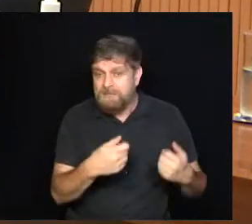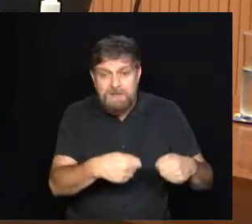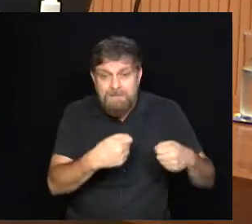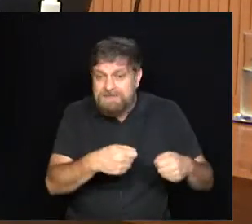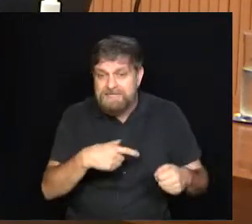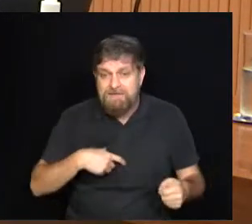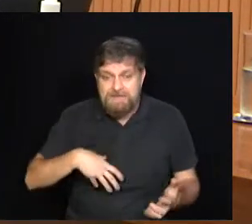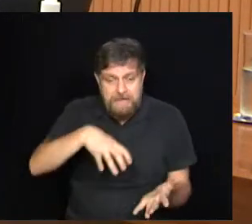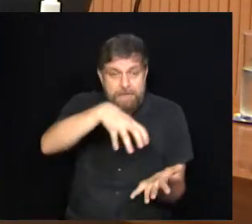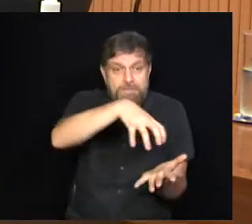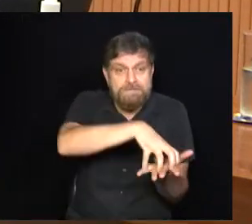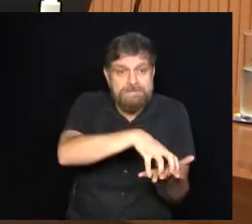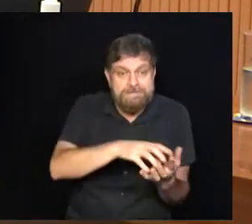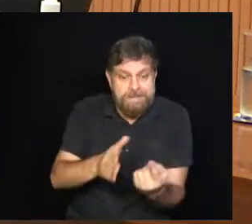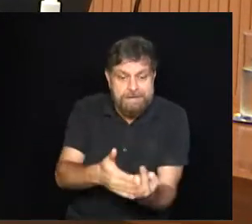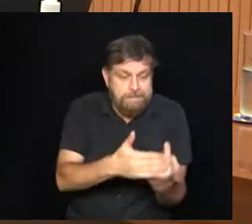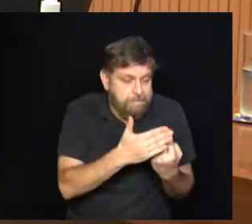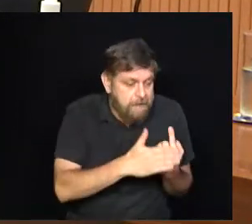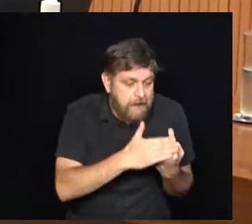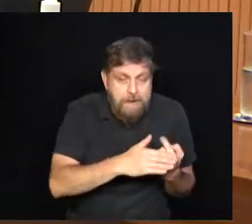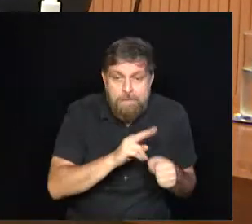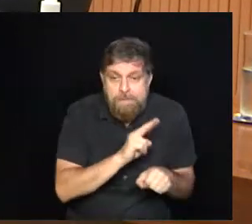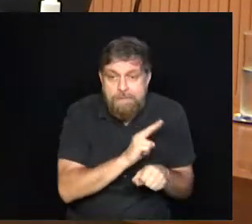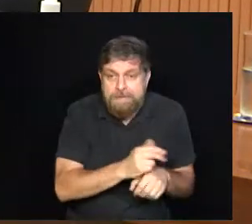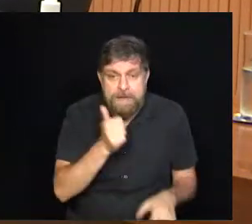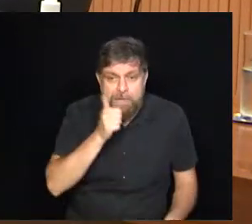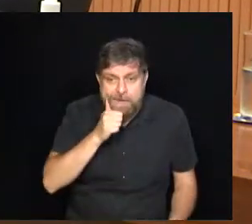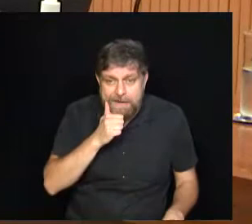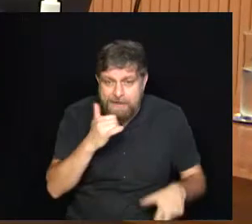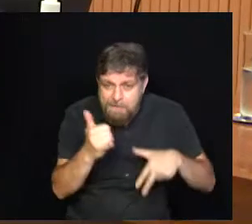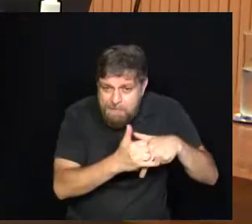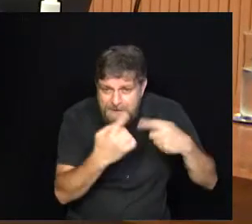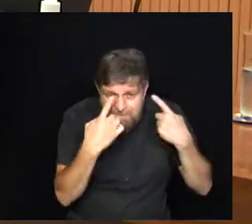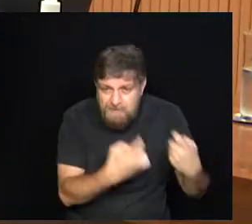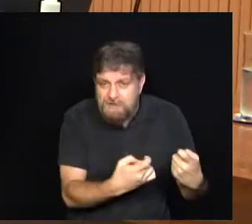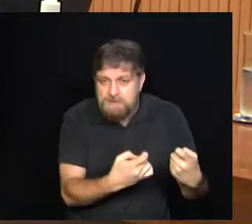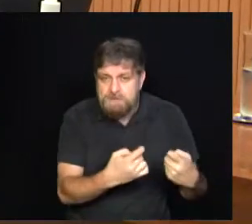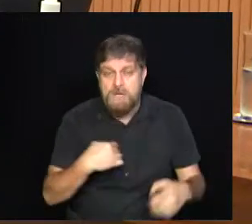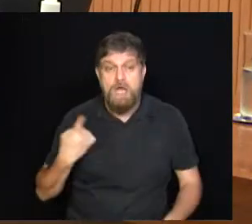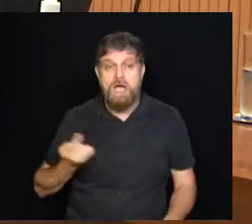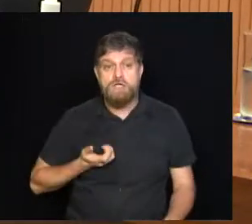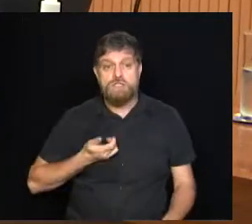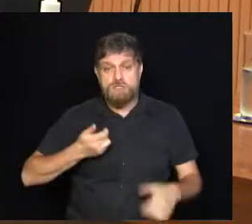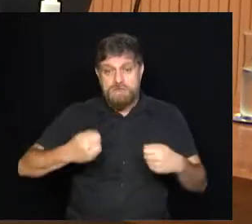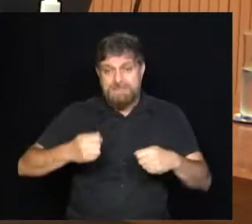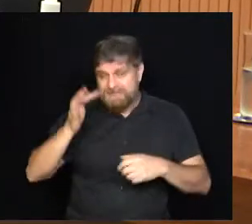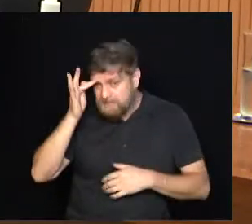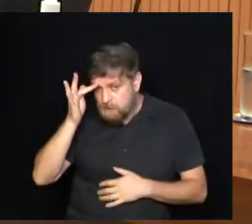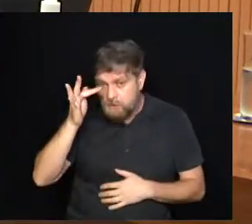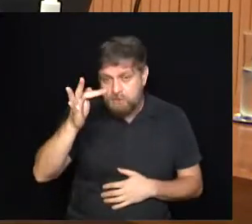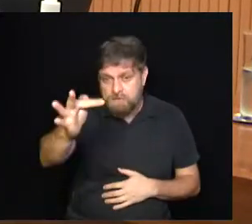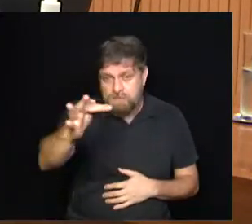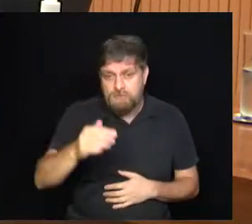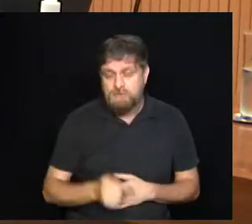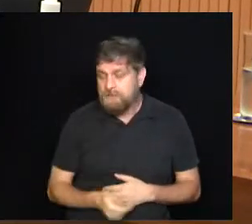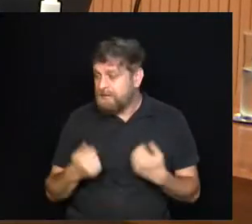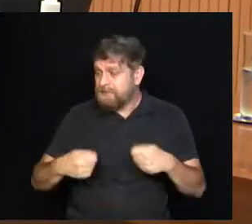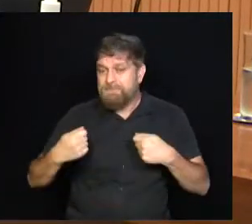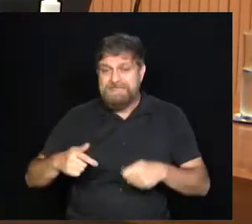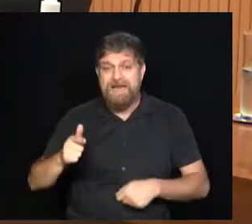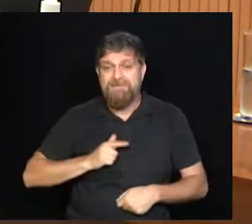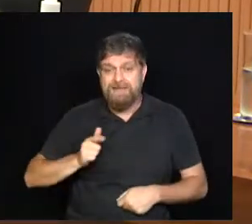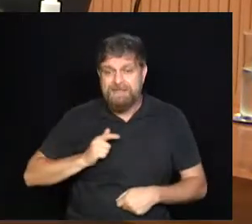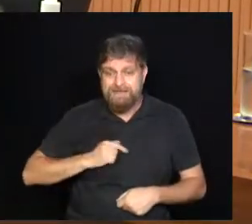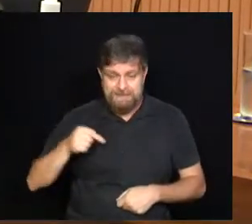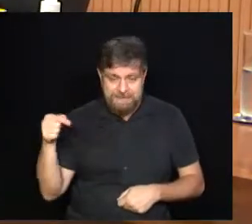estarem sendo feitos por nenhum município. É isso que a gente deve buscar num futuro, que a gente não tem essa necessidade